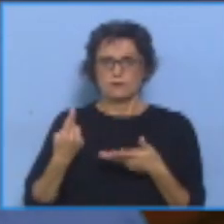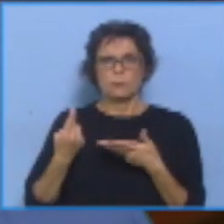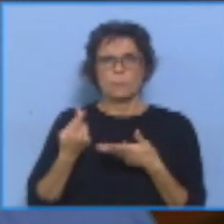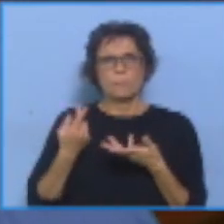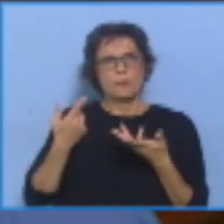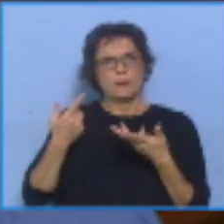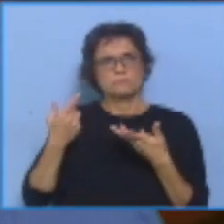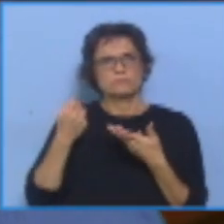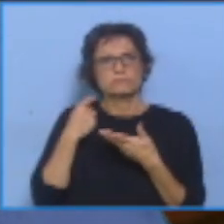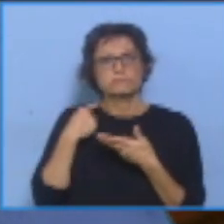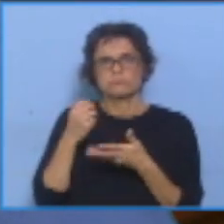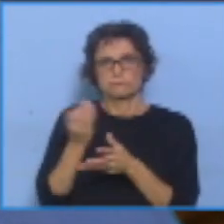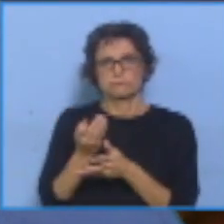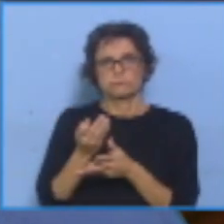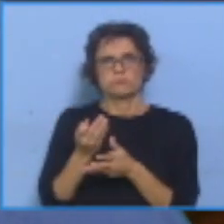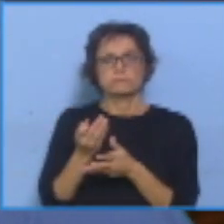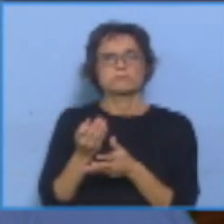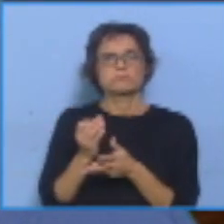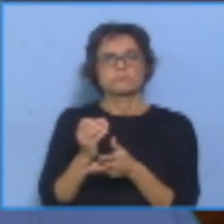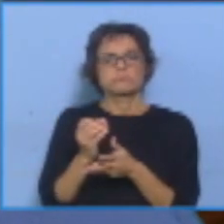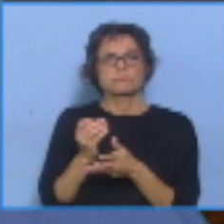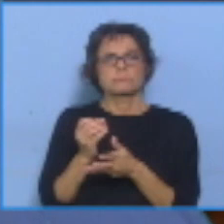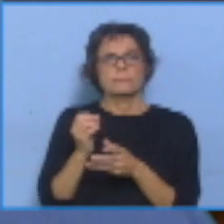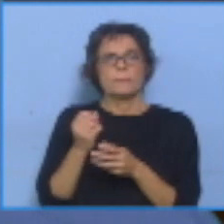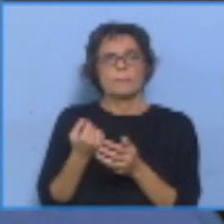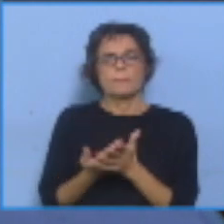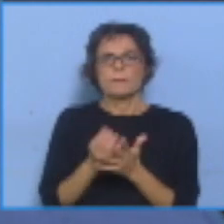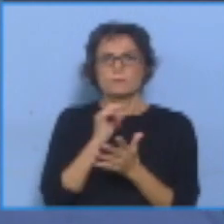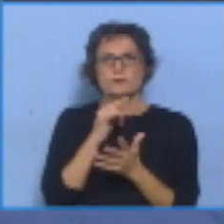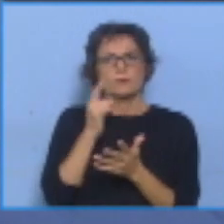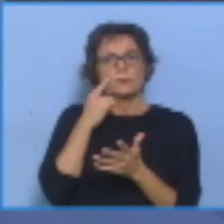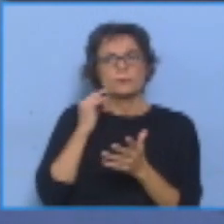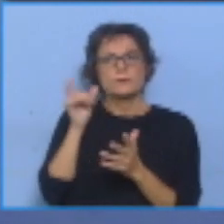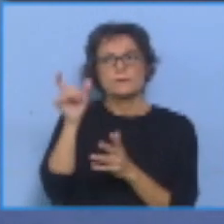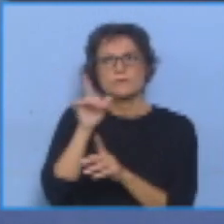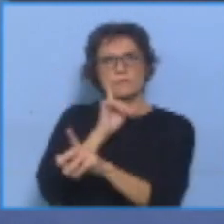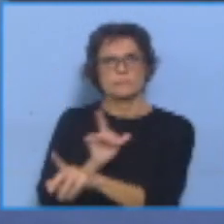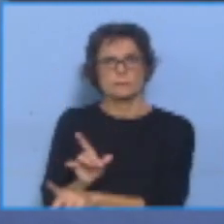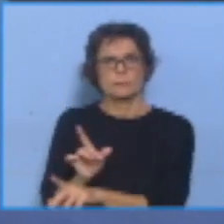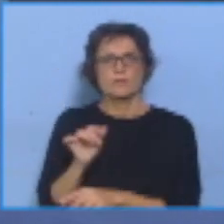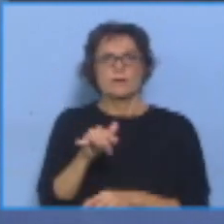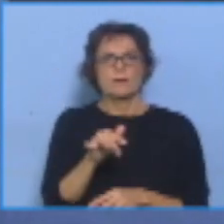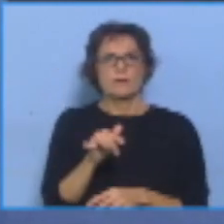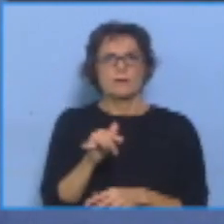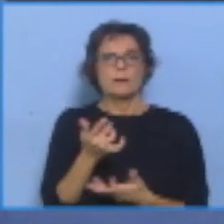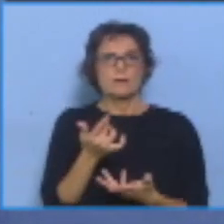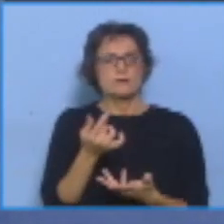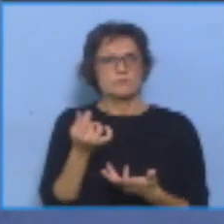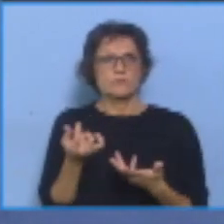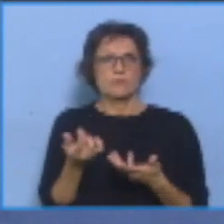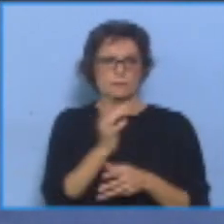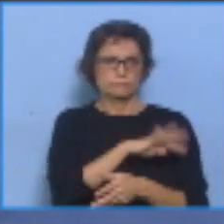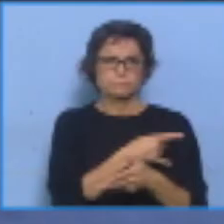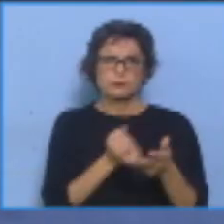deste lugar que é a obra e a vida de Sofia. E ela, de facto, na poesia se conseguia perceber esta ligação entre o real